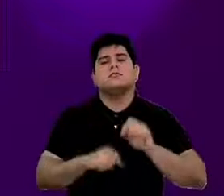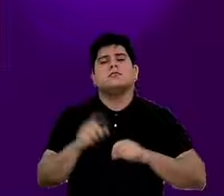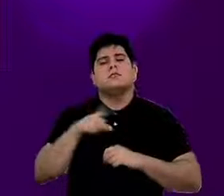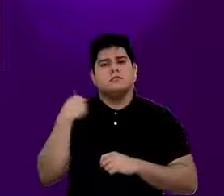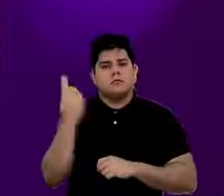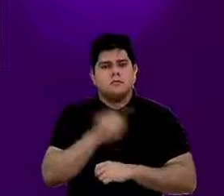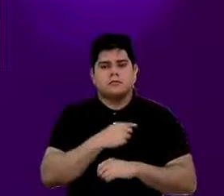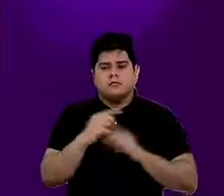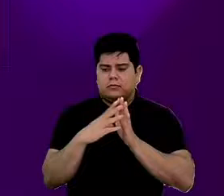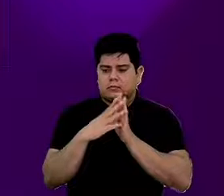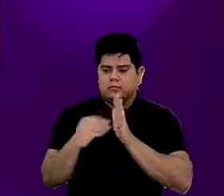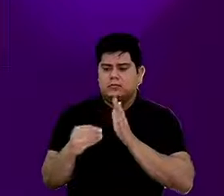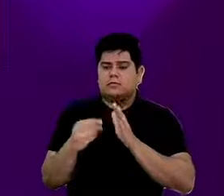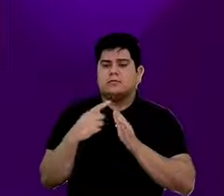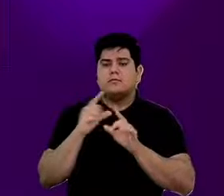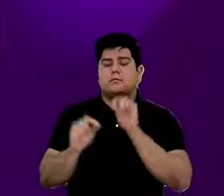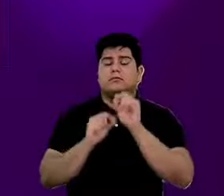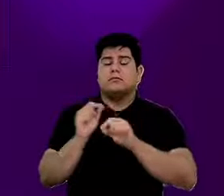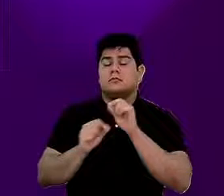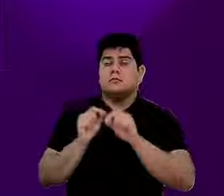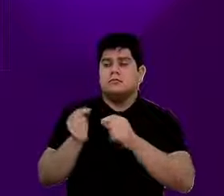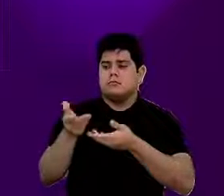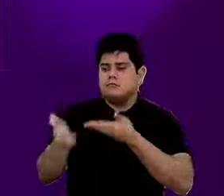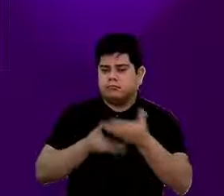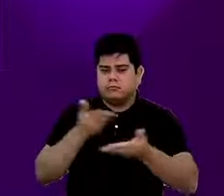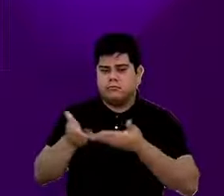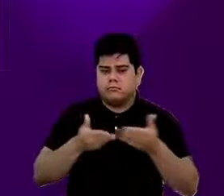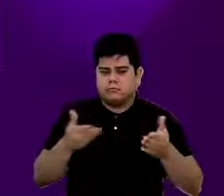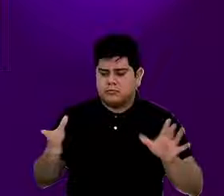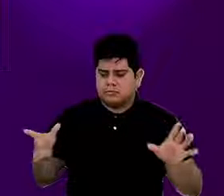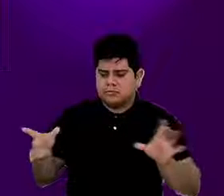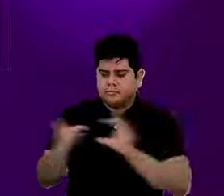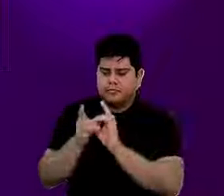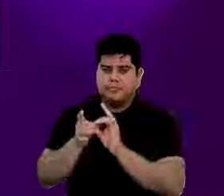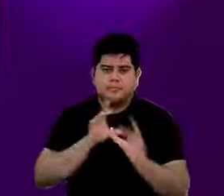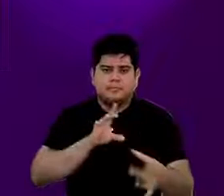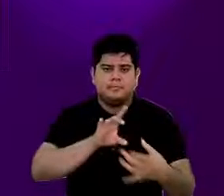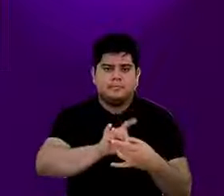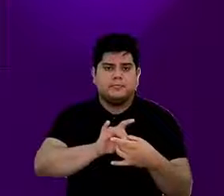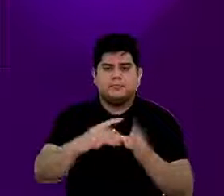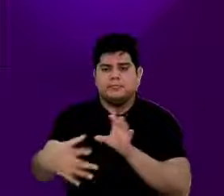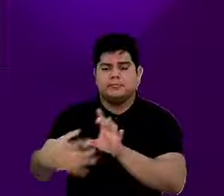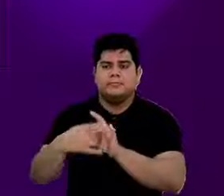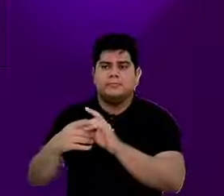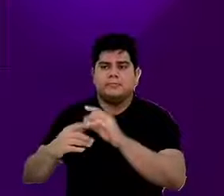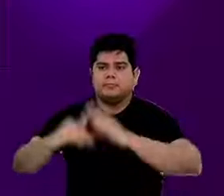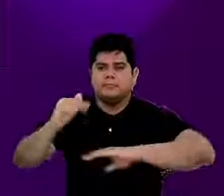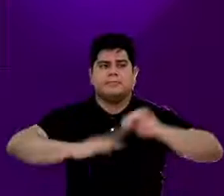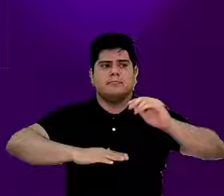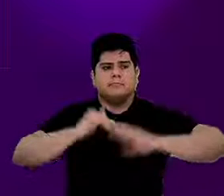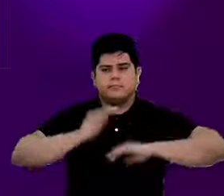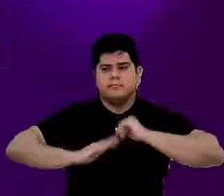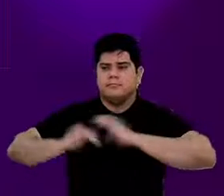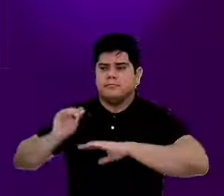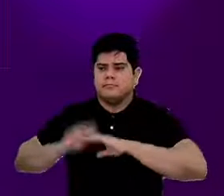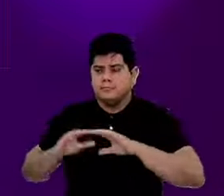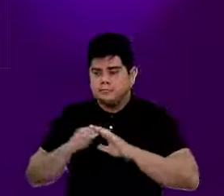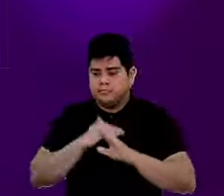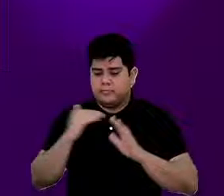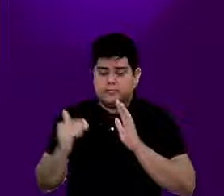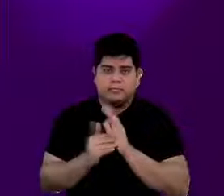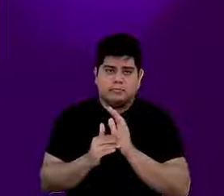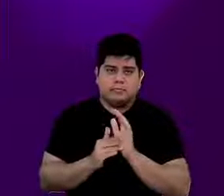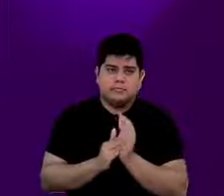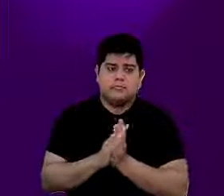trabalhe em um modelo de prestação de cuidados integrado entre especialidades e de maneira integral que veja não